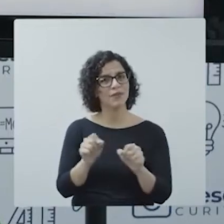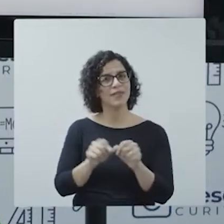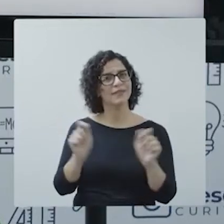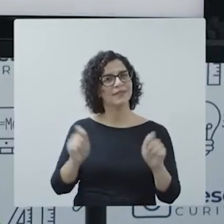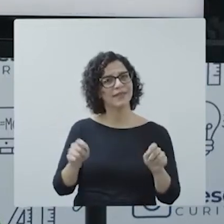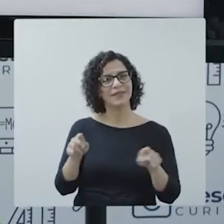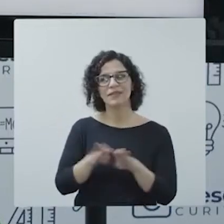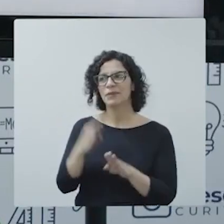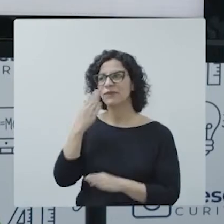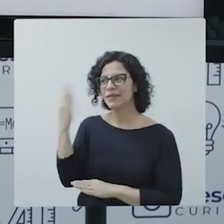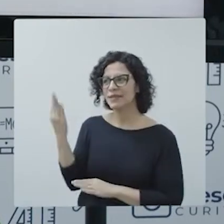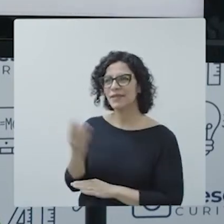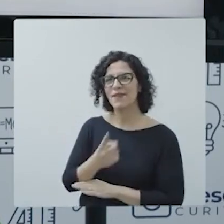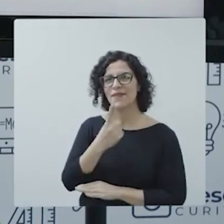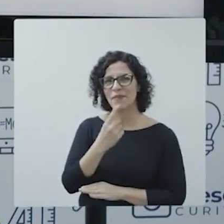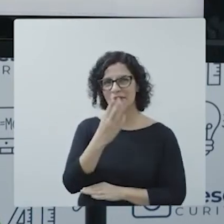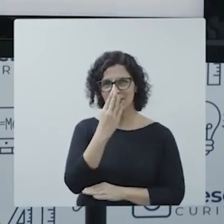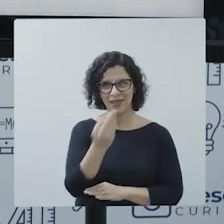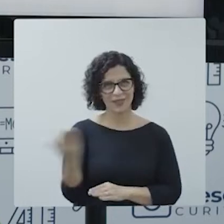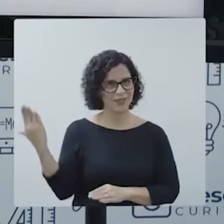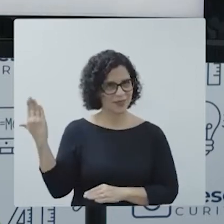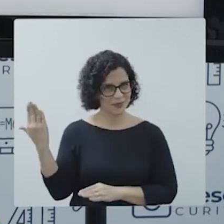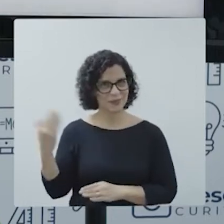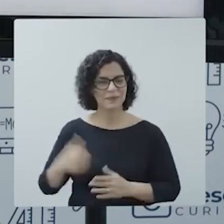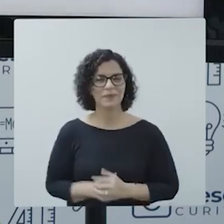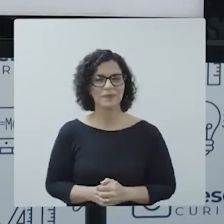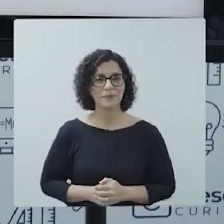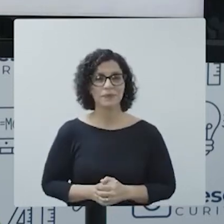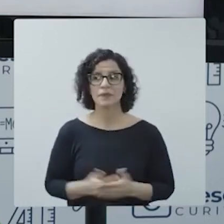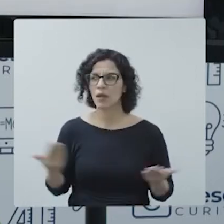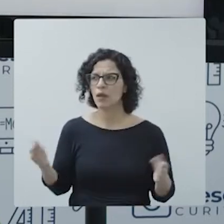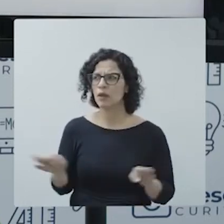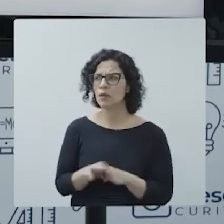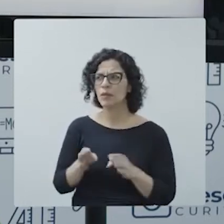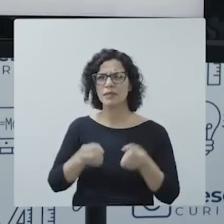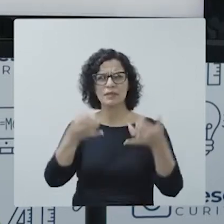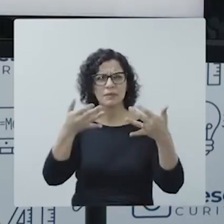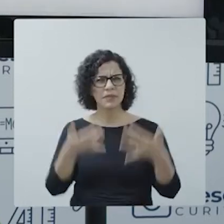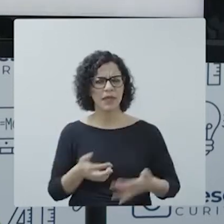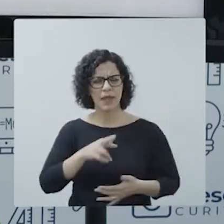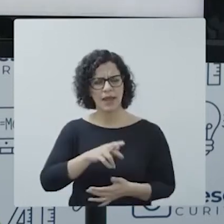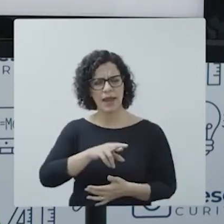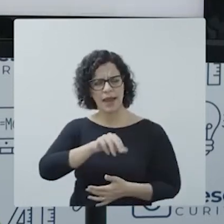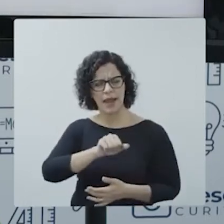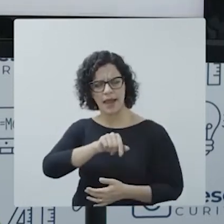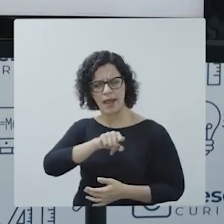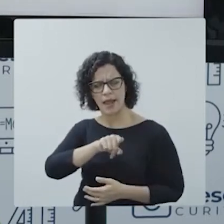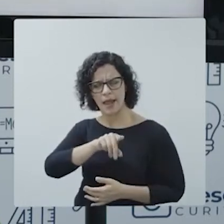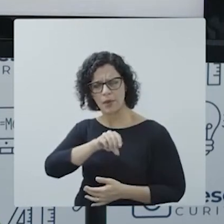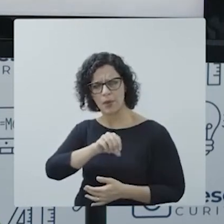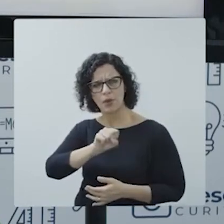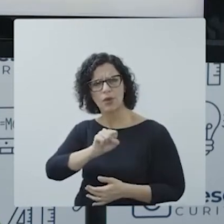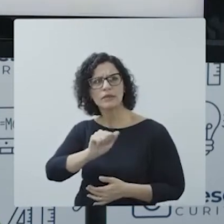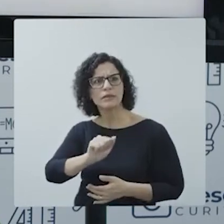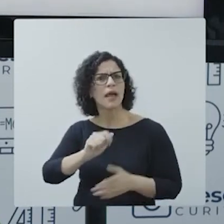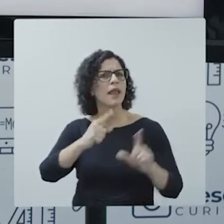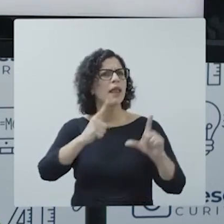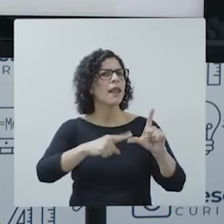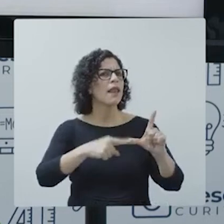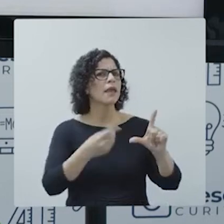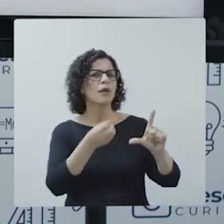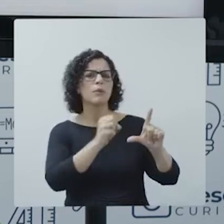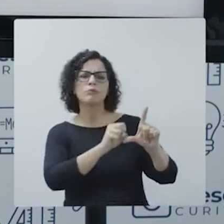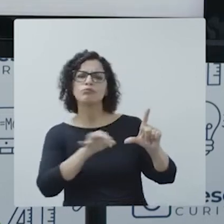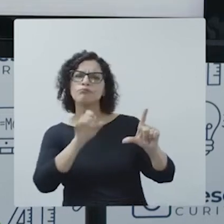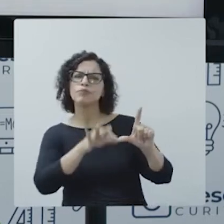a dobradura da raposa. E por falar em raposa, como se escreve será a